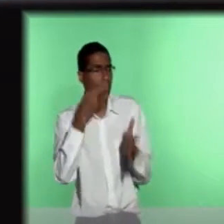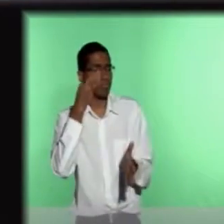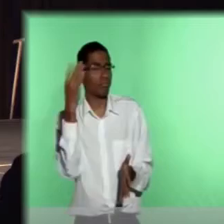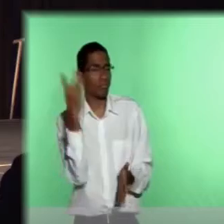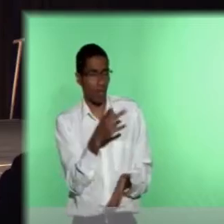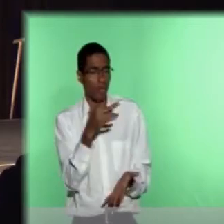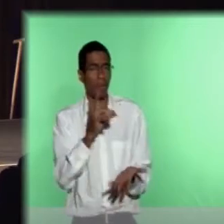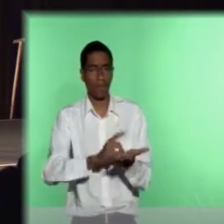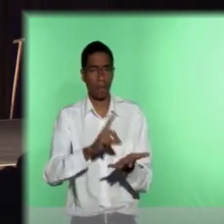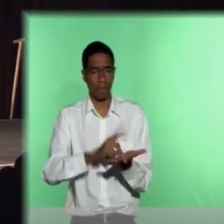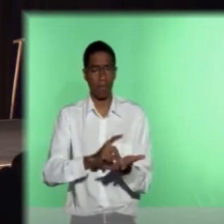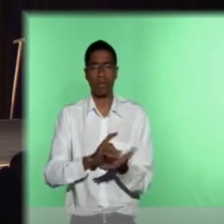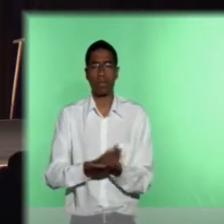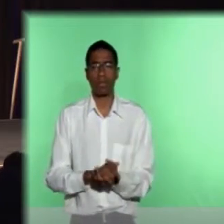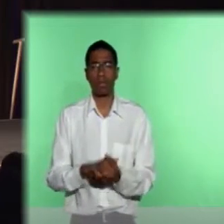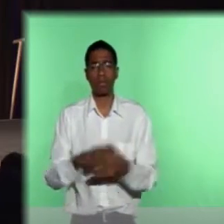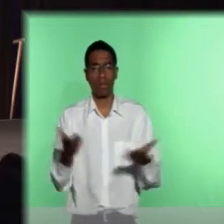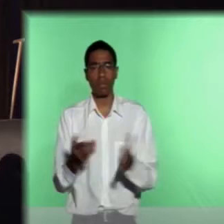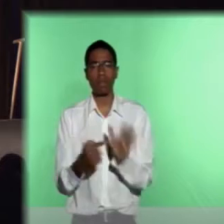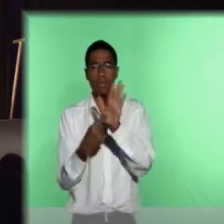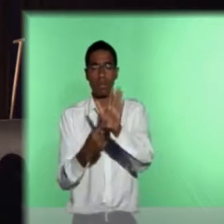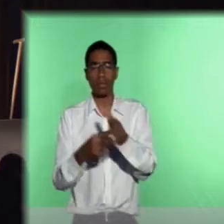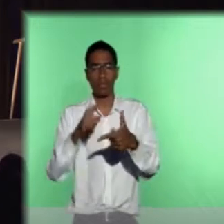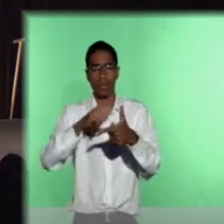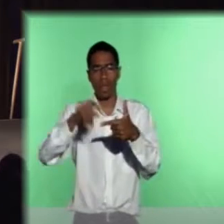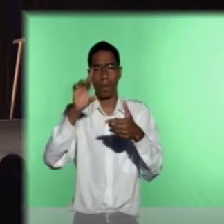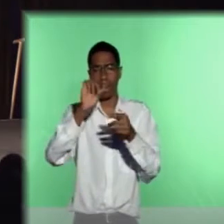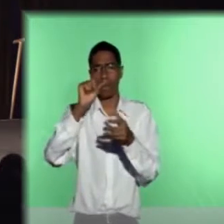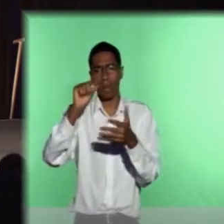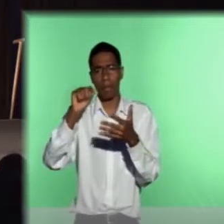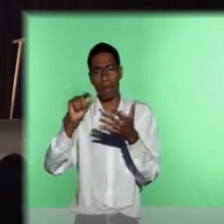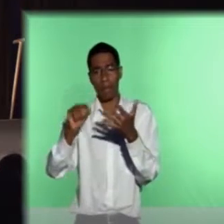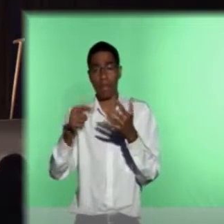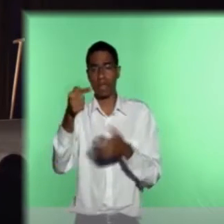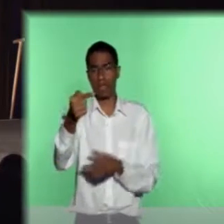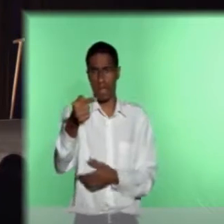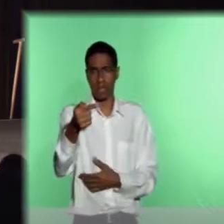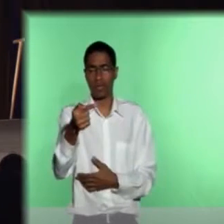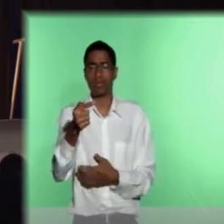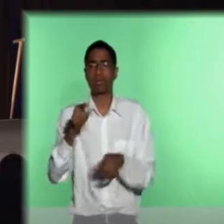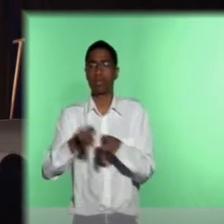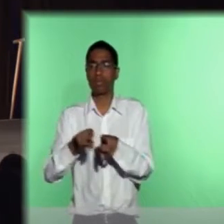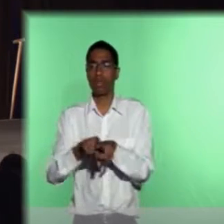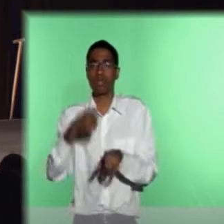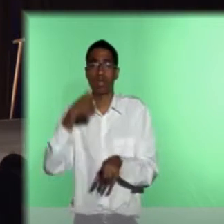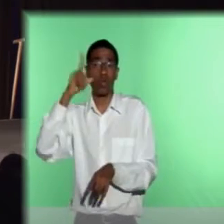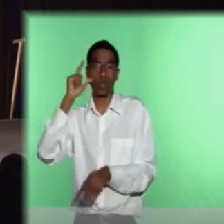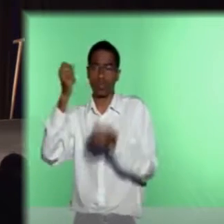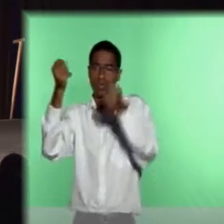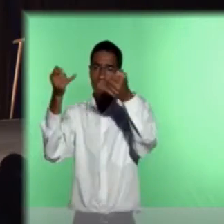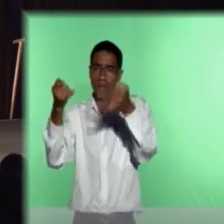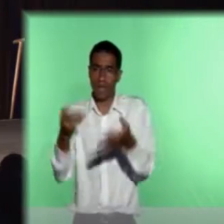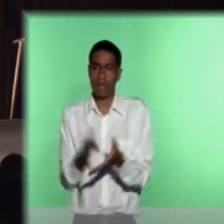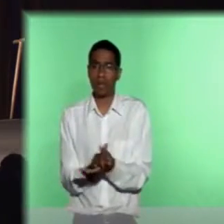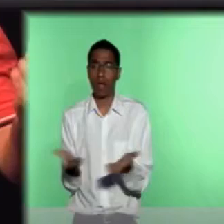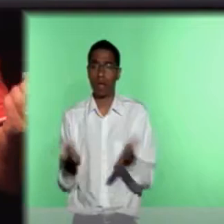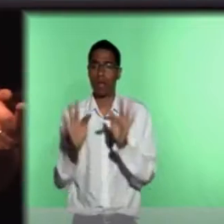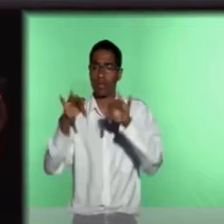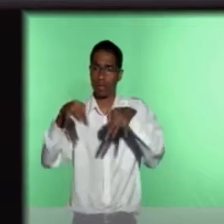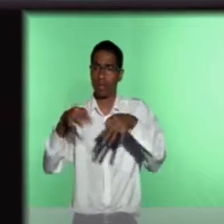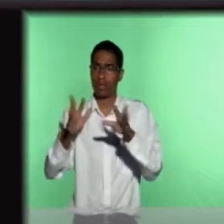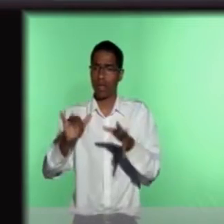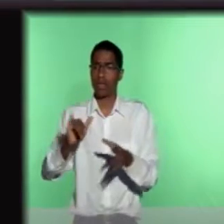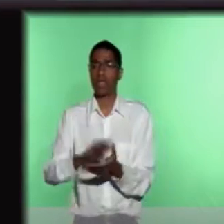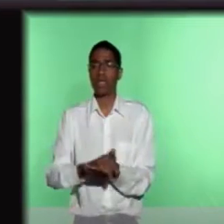mostrar as 7 metas que foram mantidas em Incheon e que vão ser finalizadas em